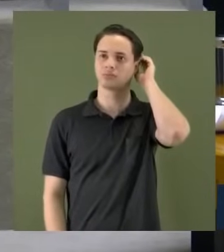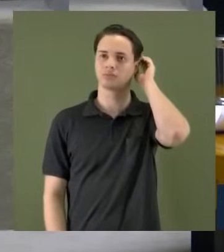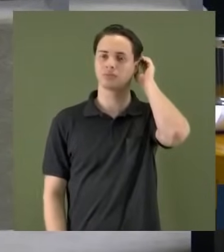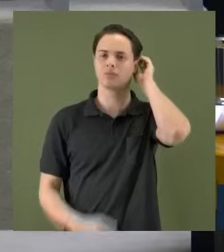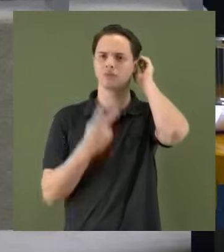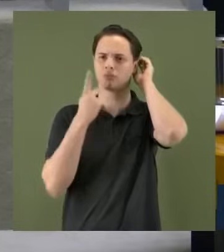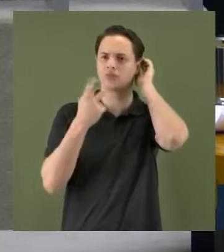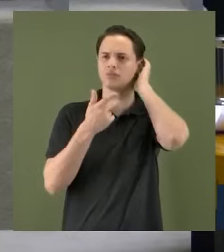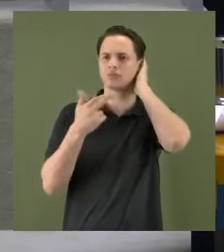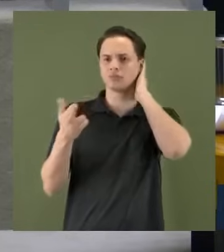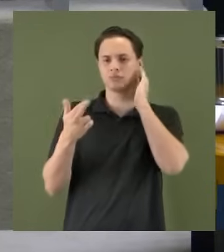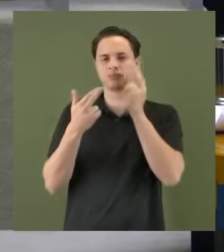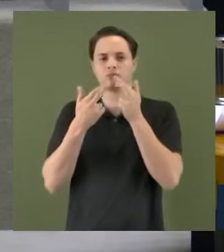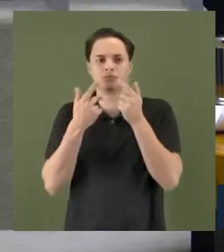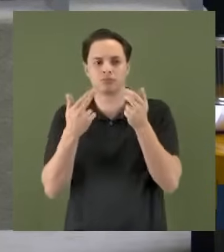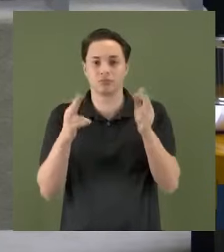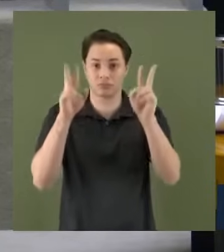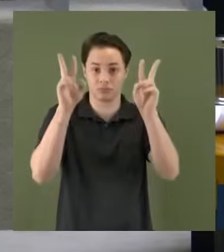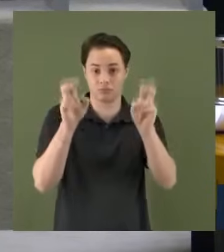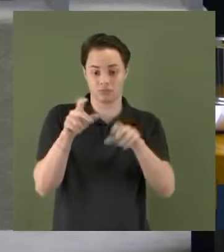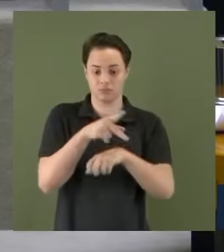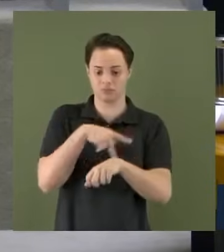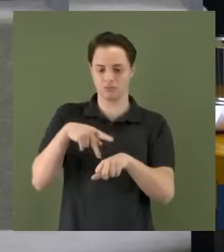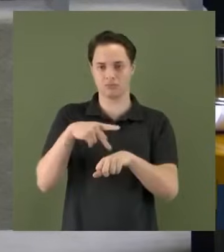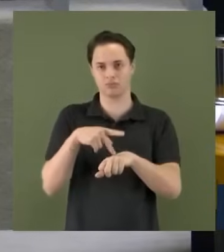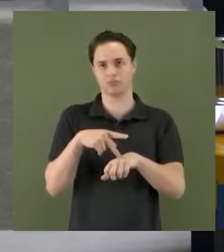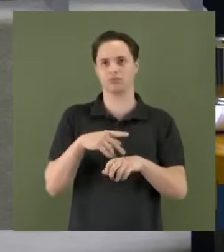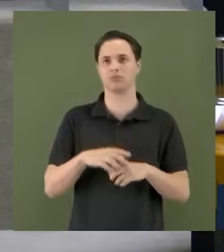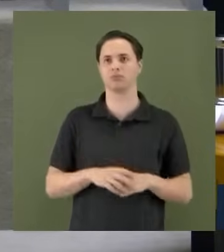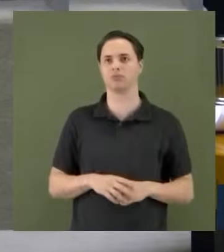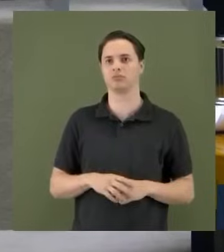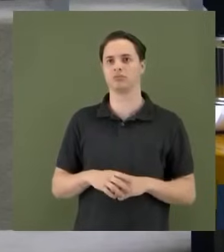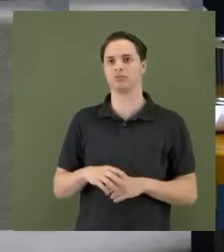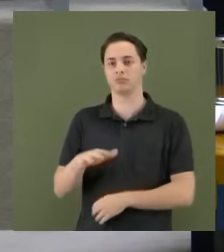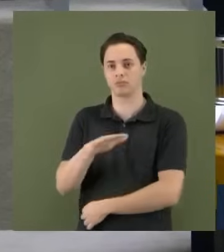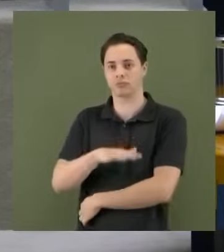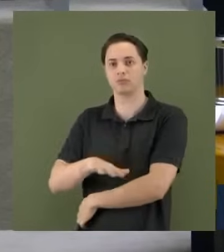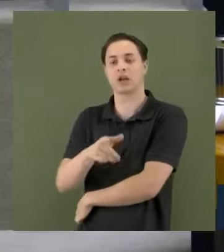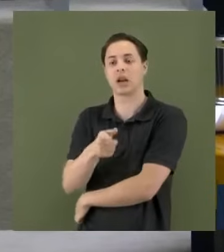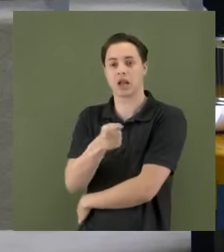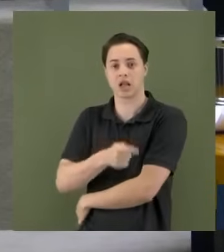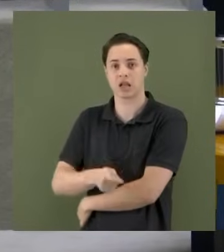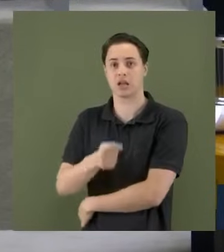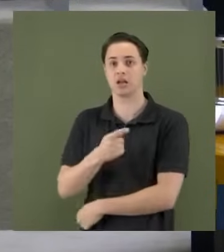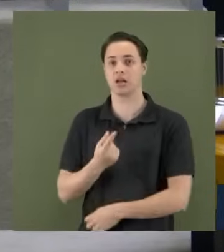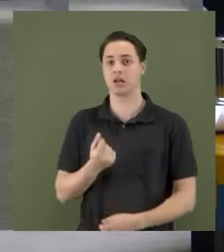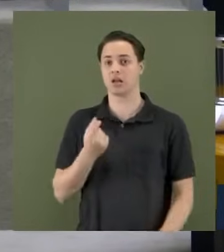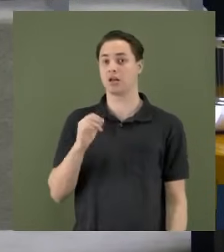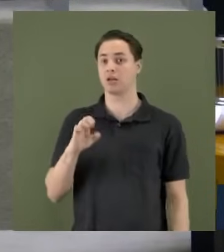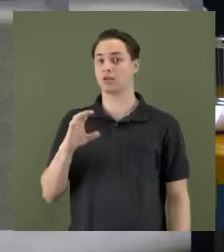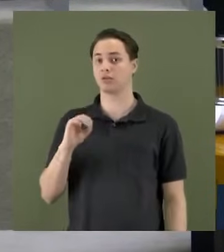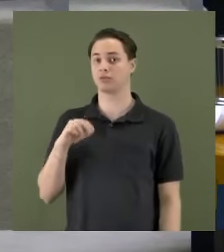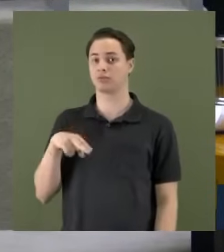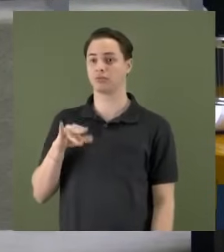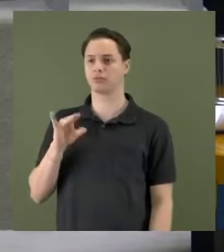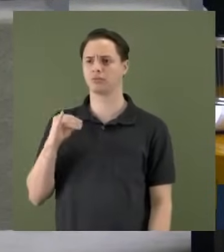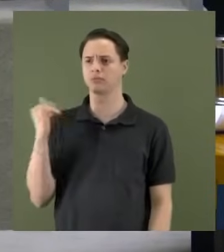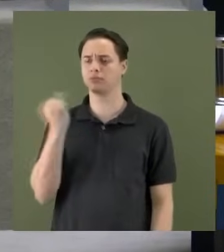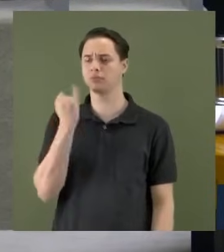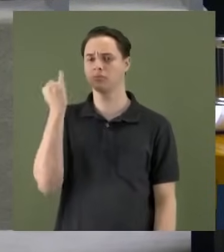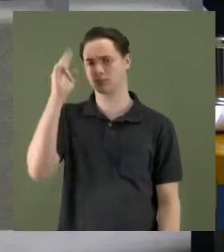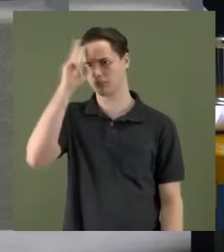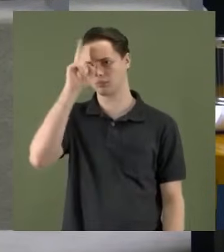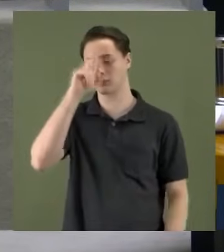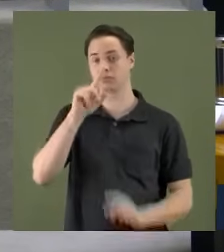notícias alvissareiras em relação ao país no ponto de vista econômico, é importante lembrar que